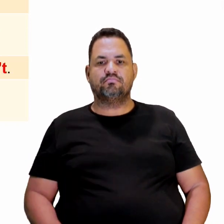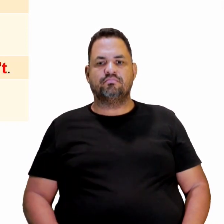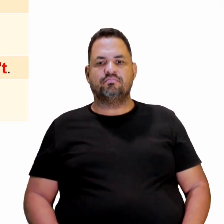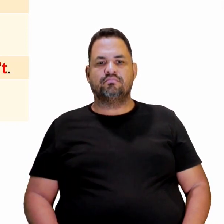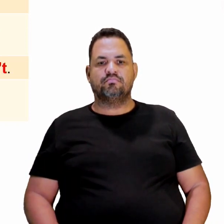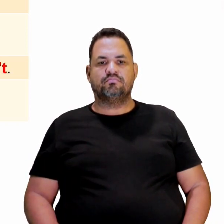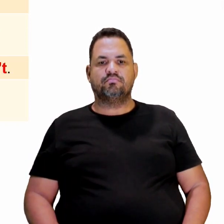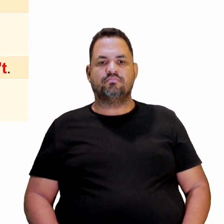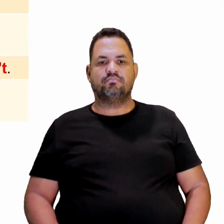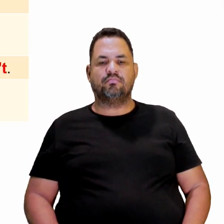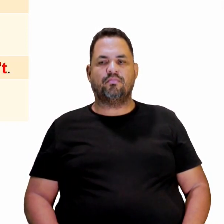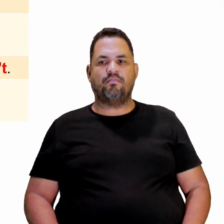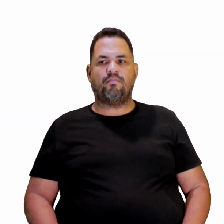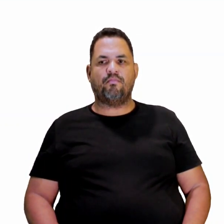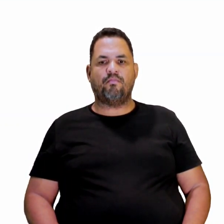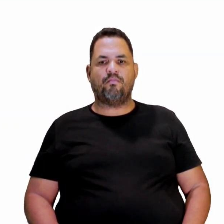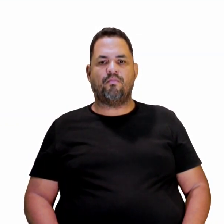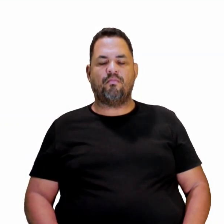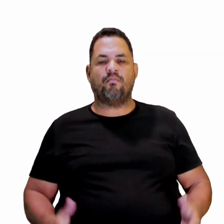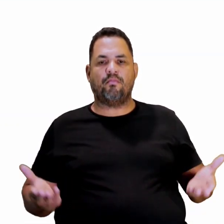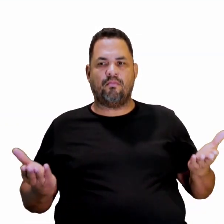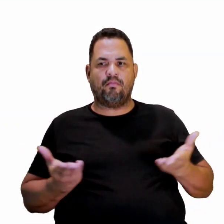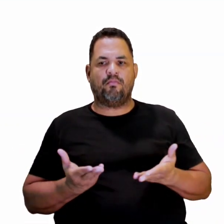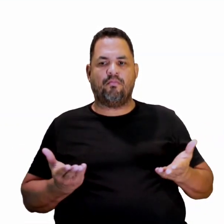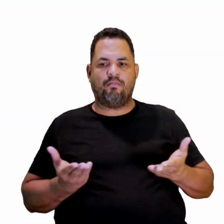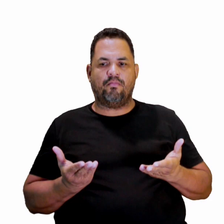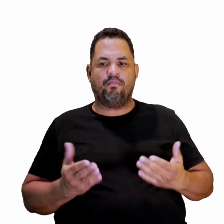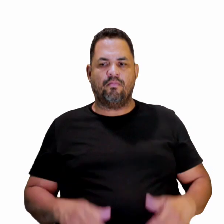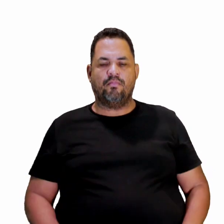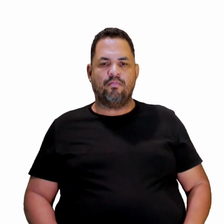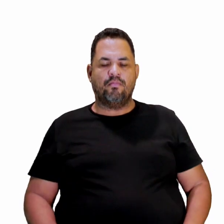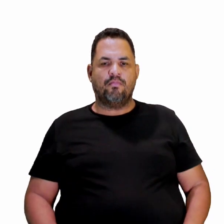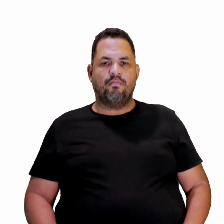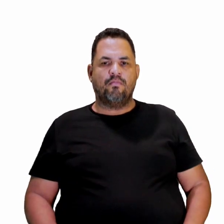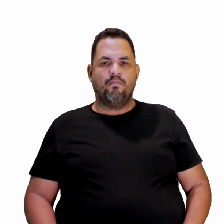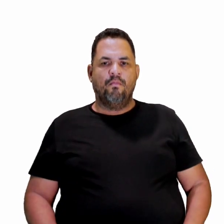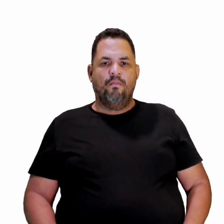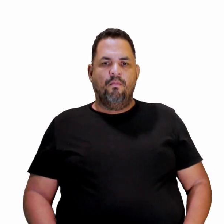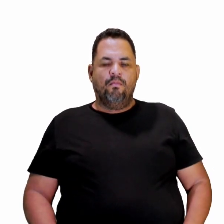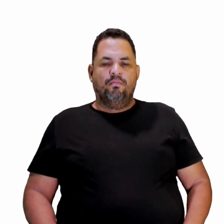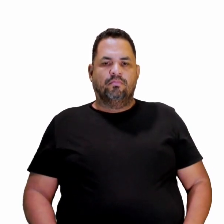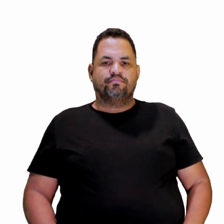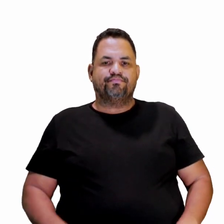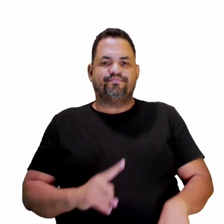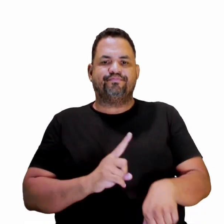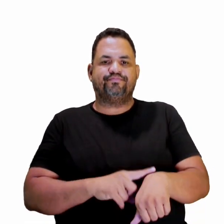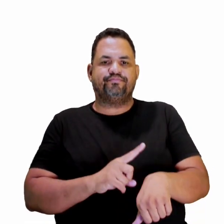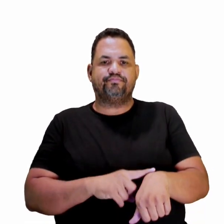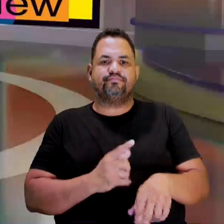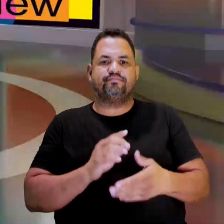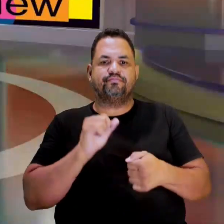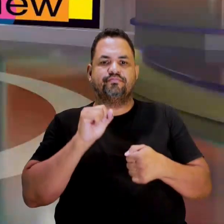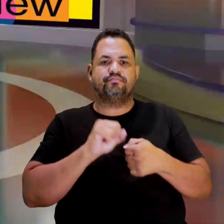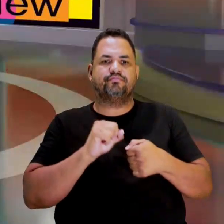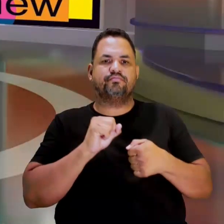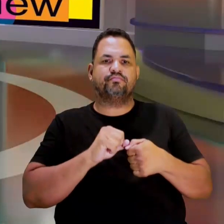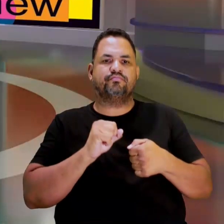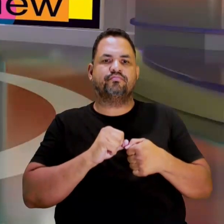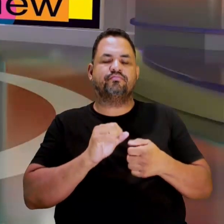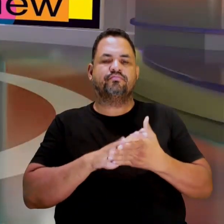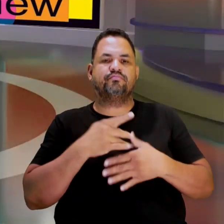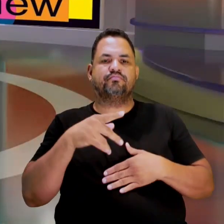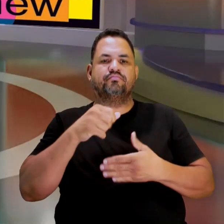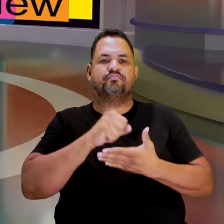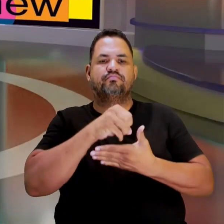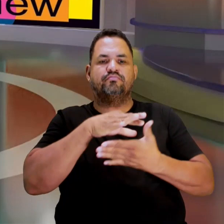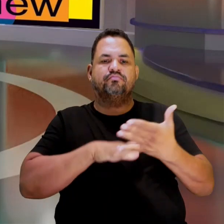short answers. E chegou o momento, the moment, your moment, momento de você fazer a sua